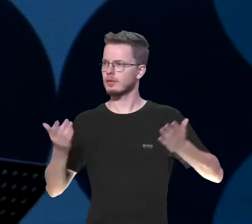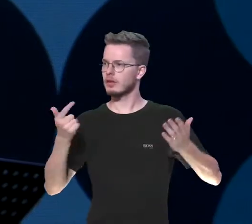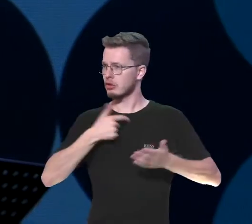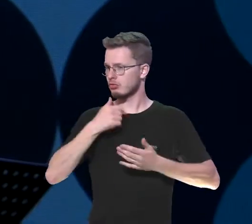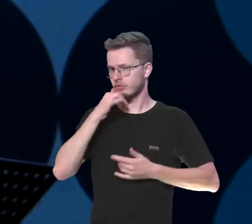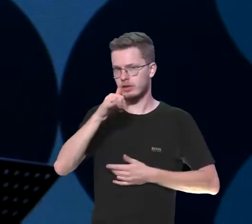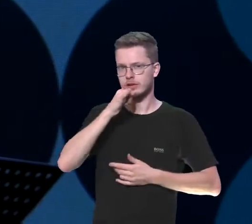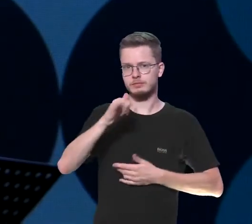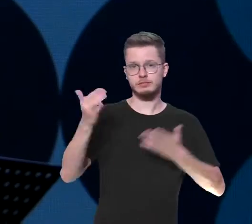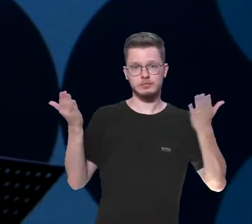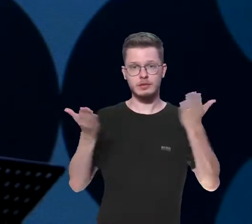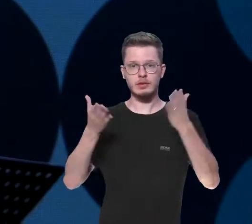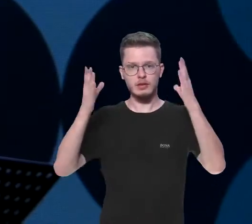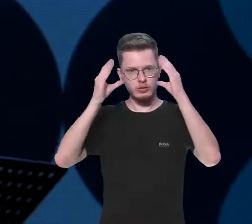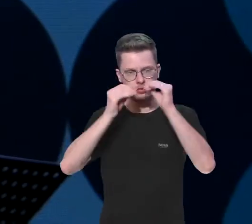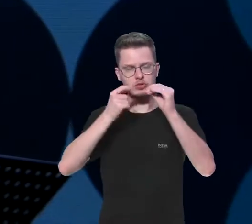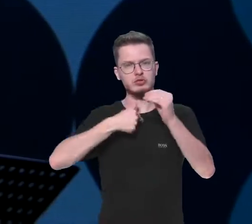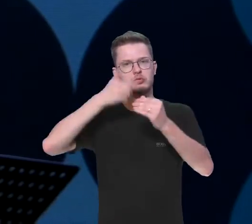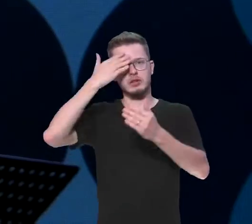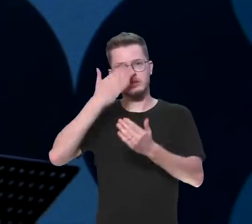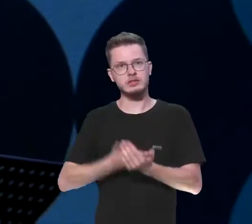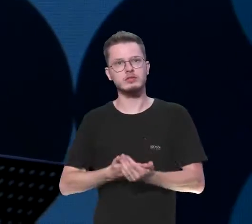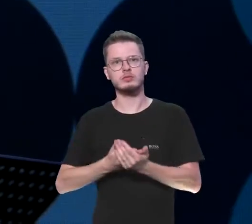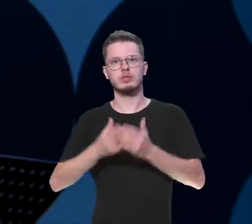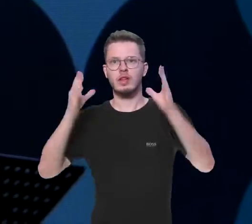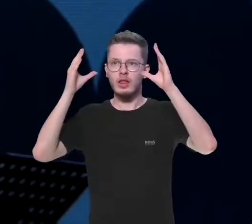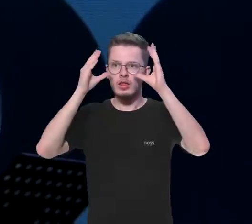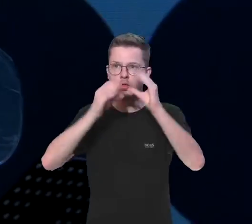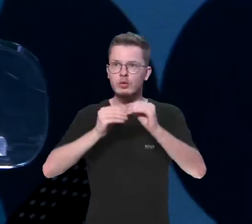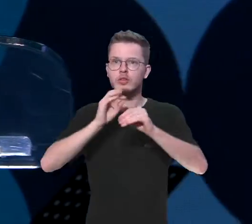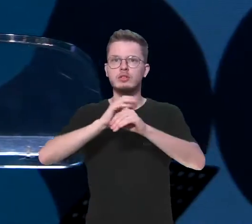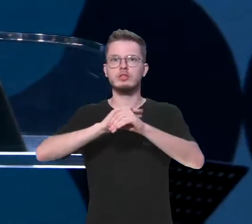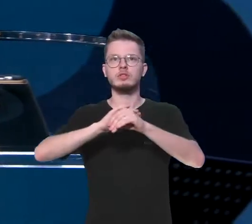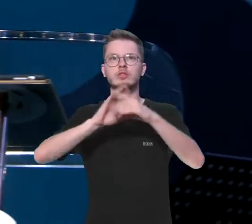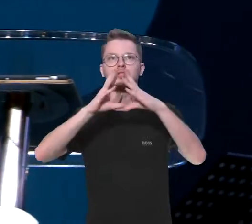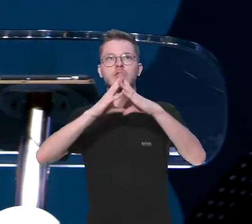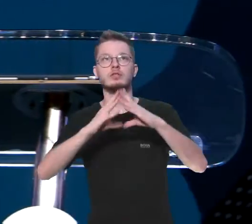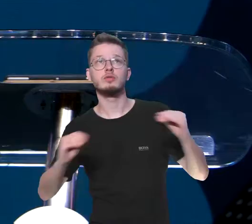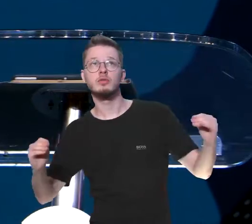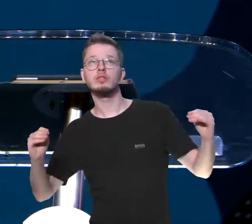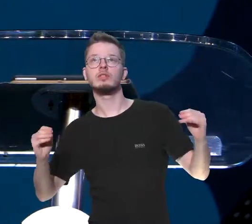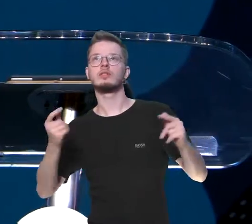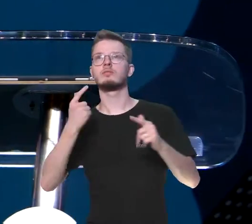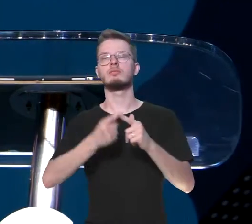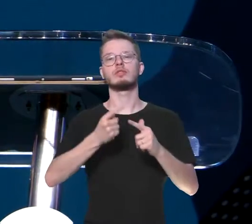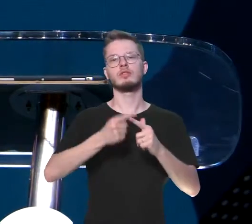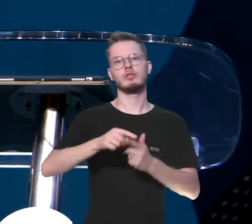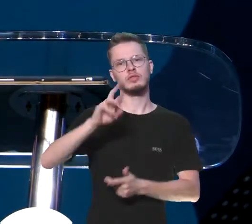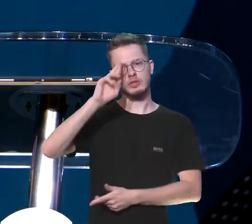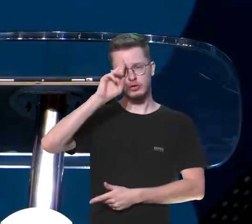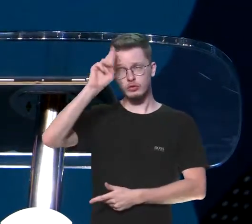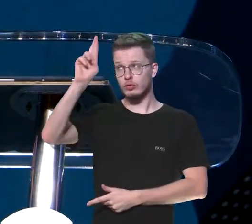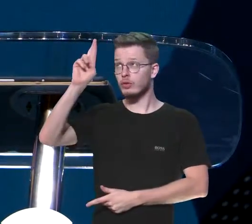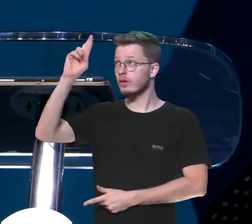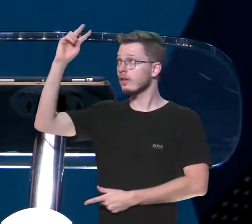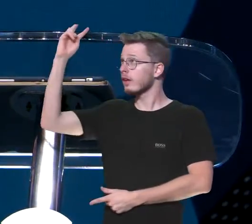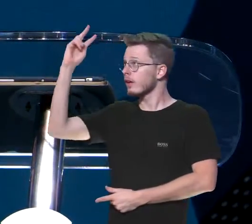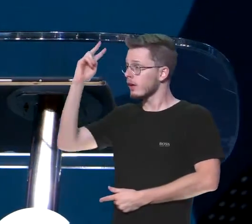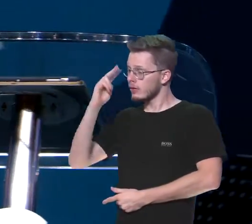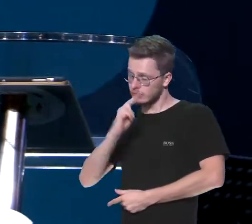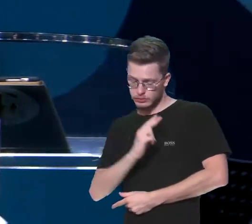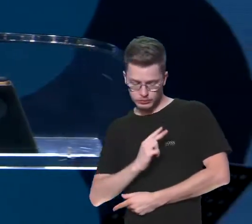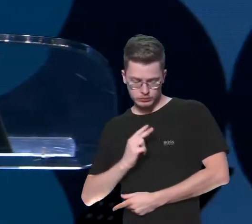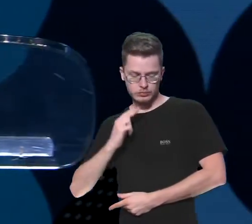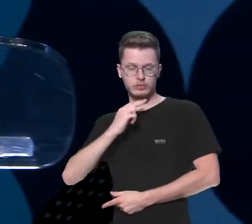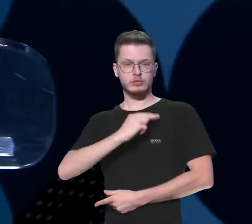acredito que vai ser noite de cura, porque o Senhor, Ele vai sondar os nossos corações. E